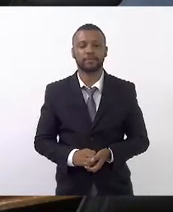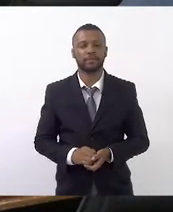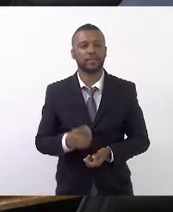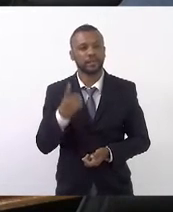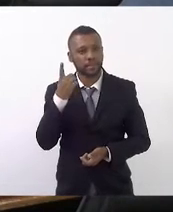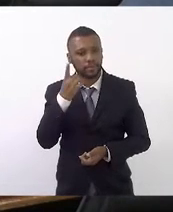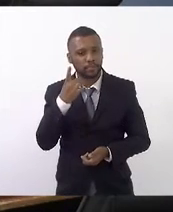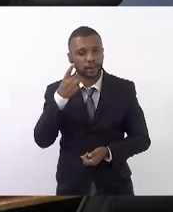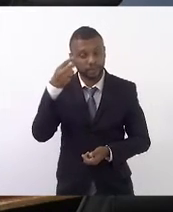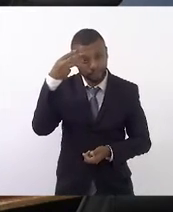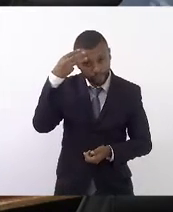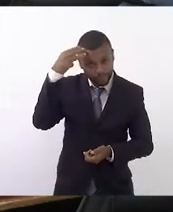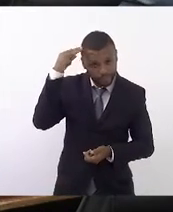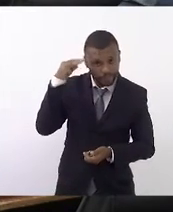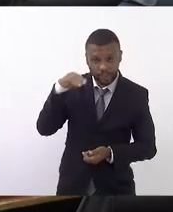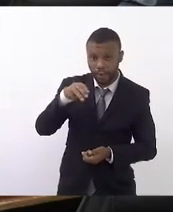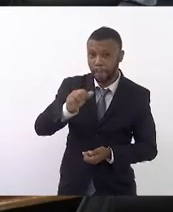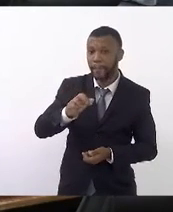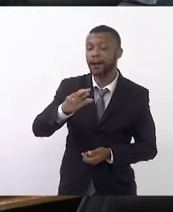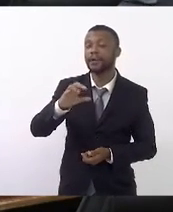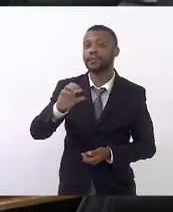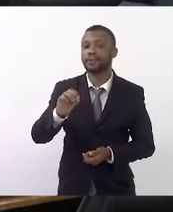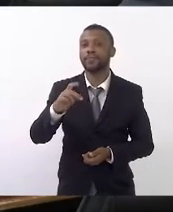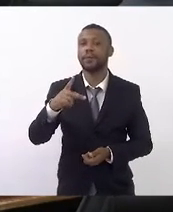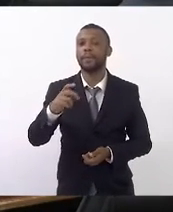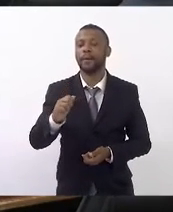Márcio Pacheco, pela Comissão de Constituição e Justiça.